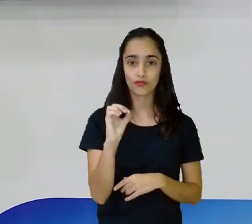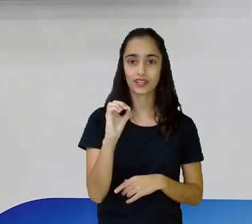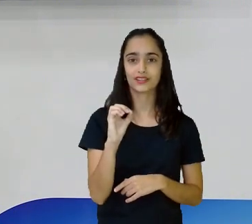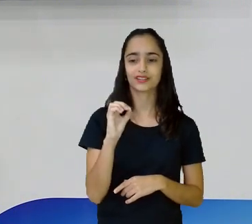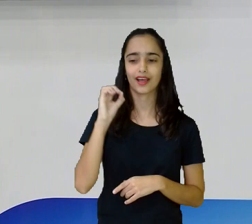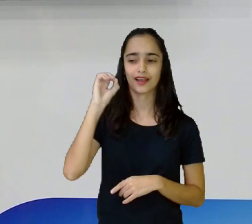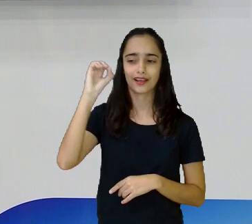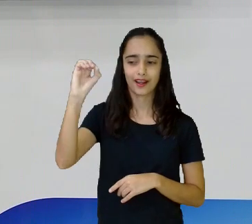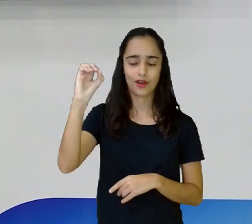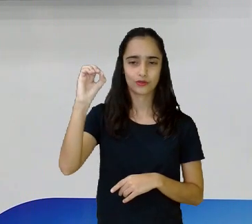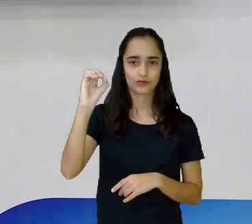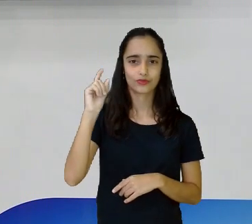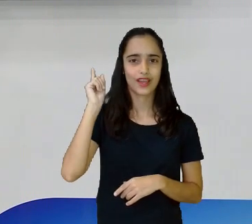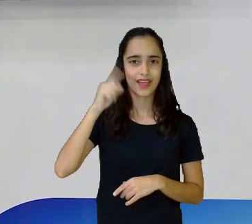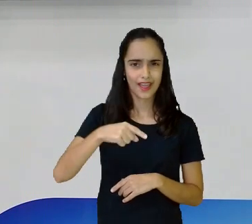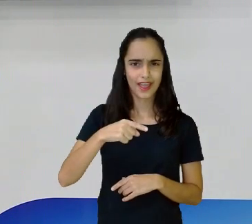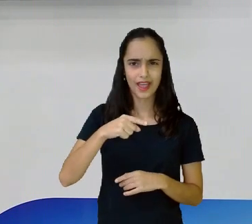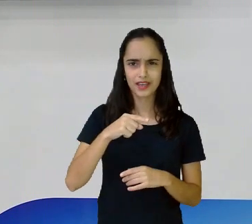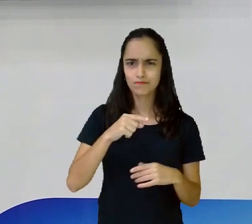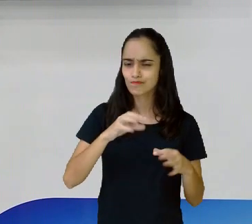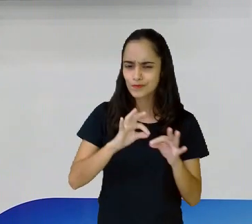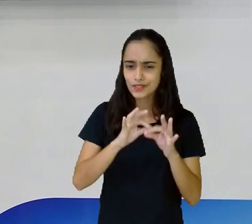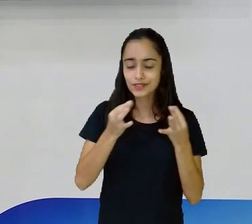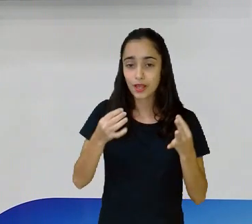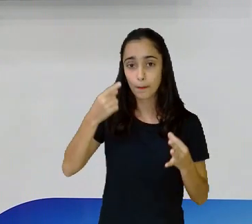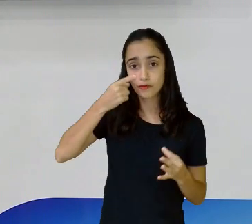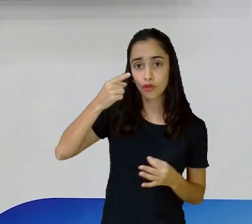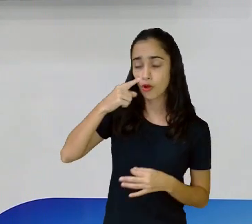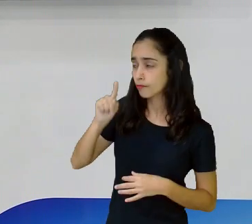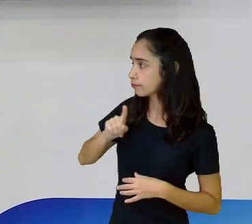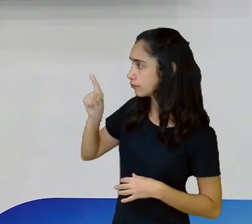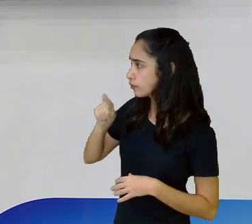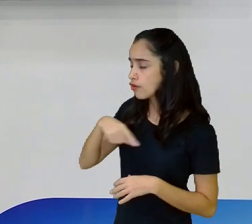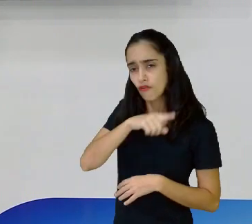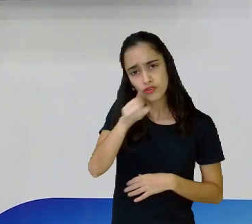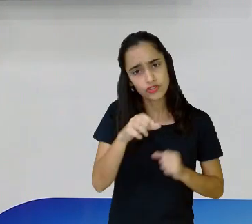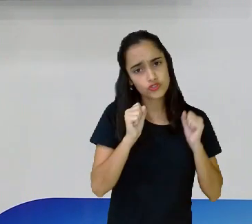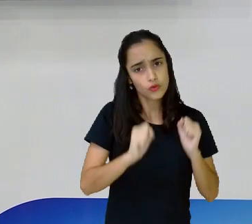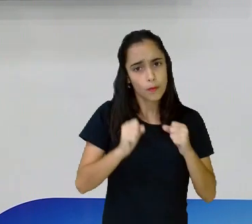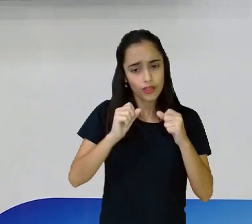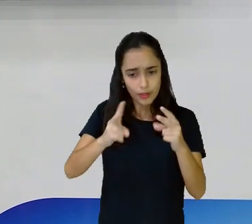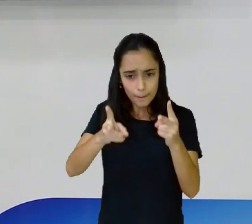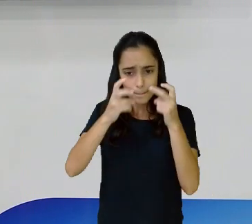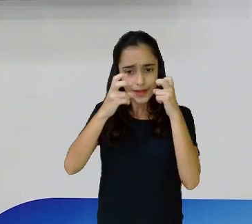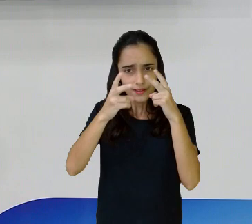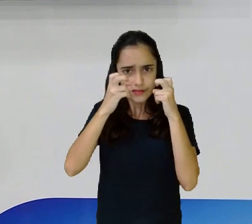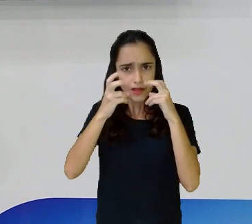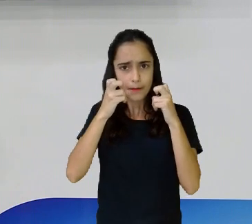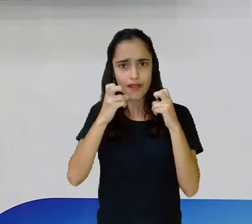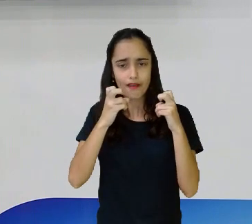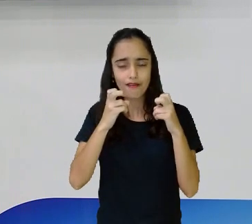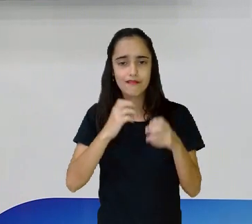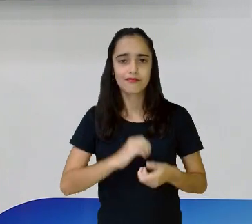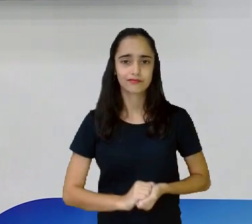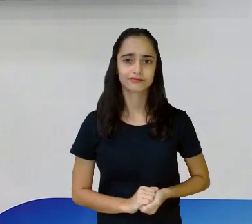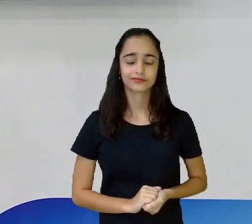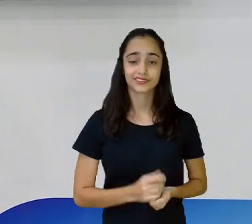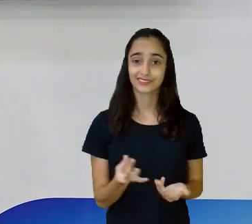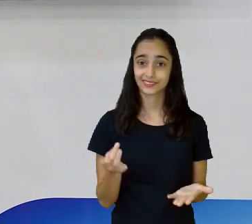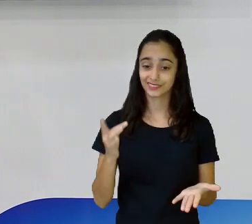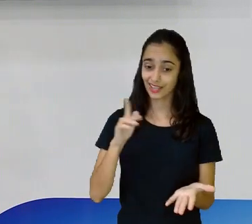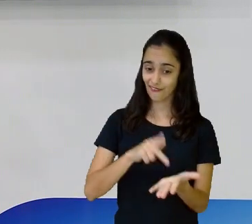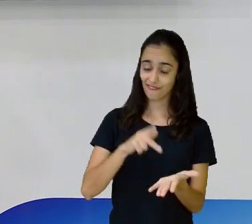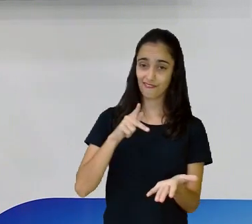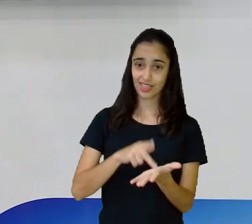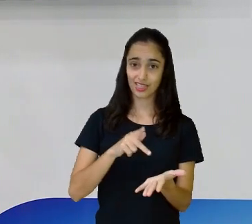ângulo reto. Pode perceber, pode prestar atenção. Ó, o meu ângulo aqui, ele está reto. Na verdade, esse é